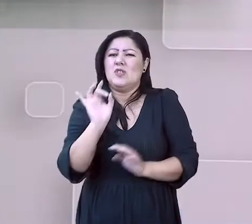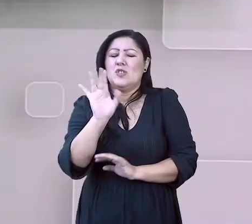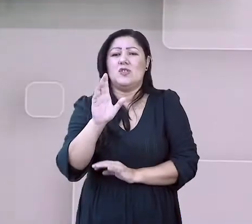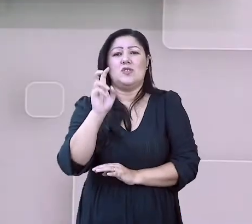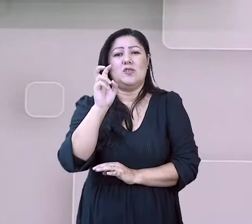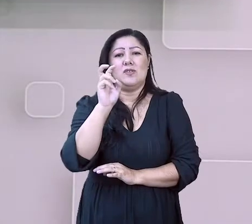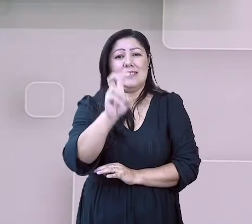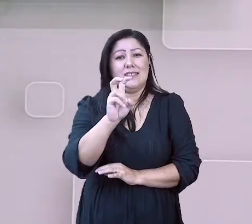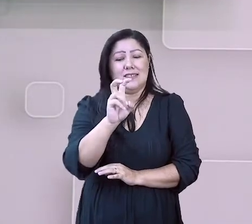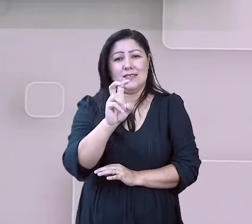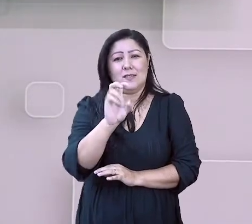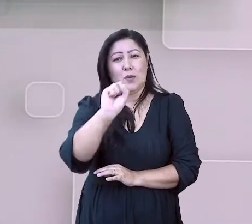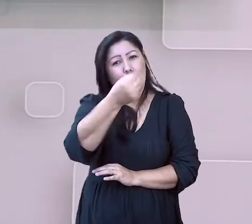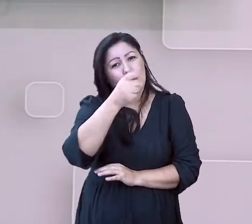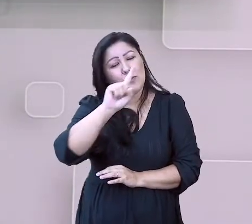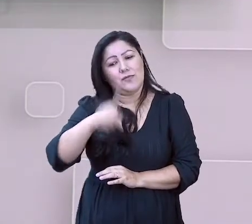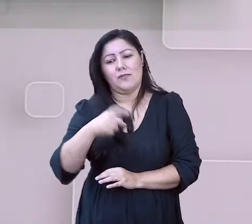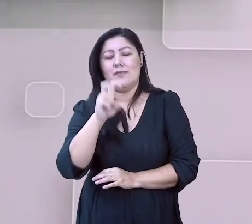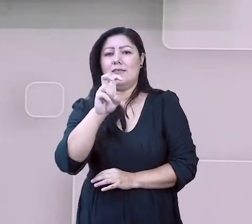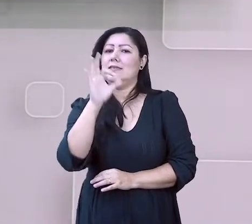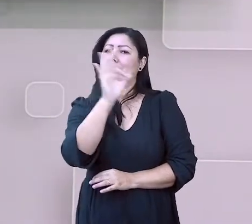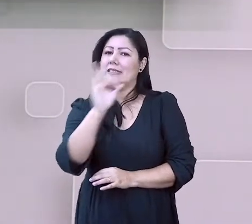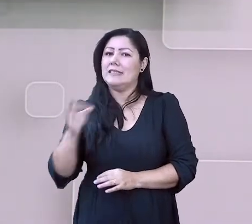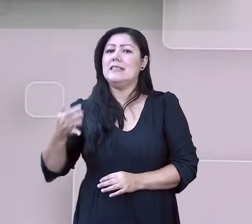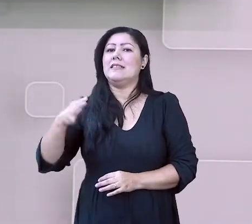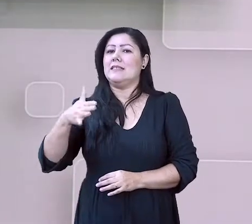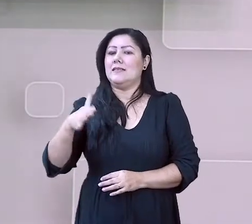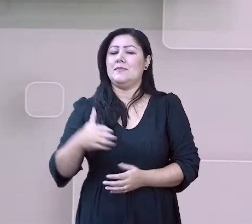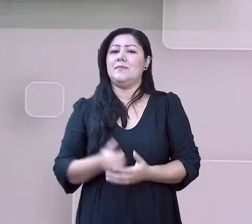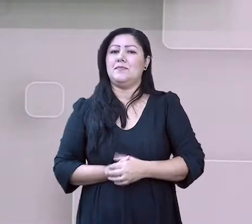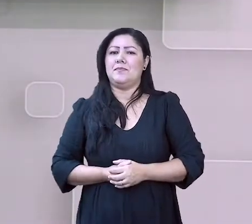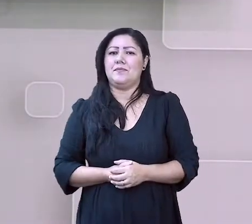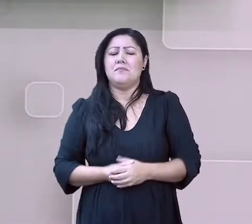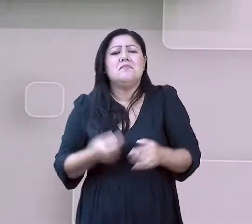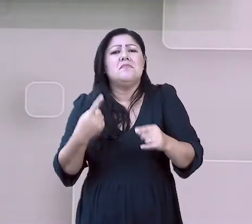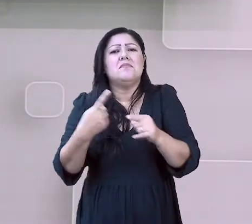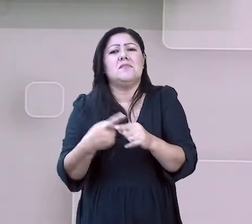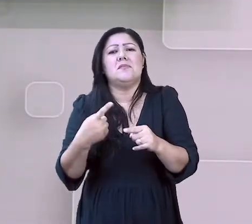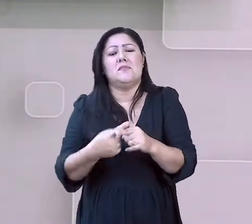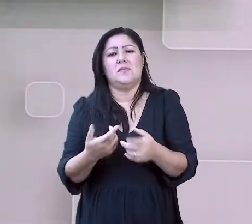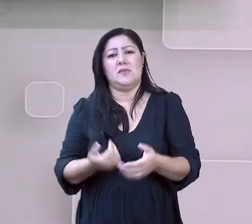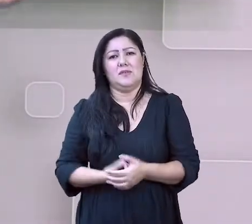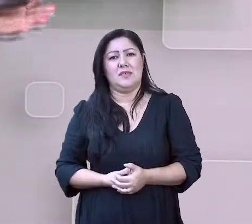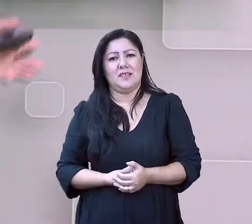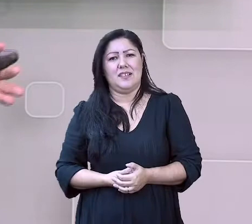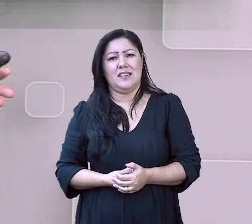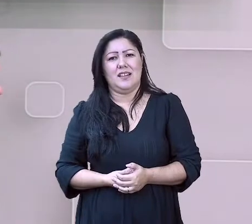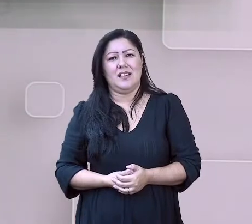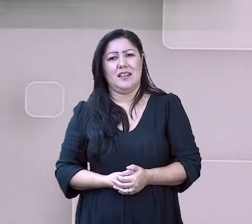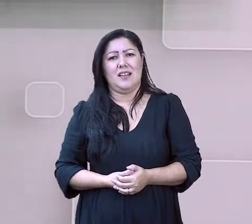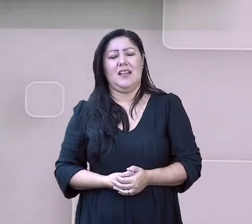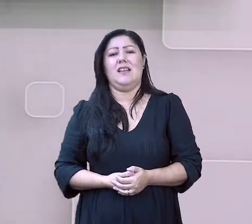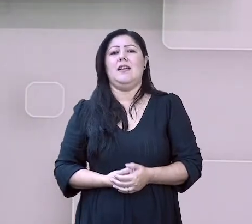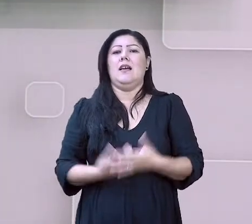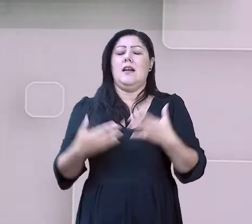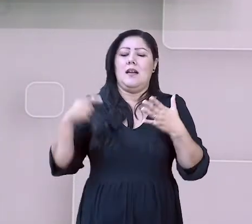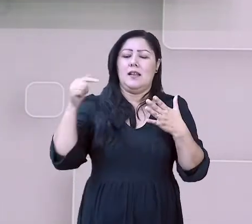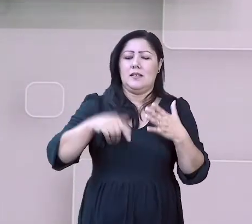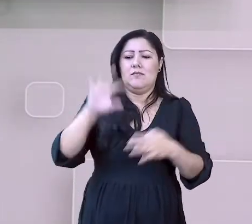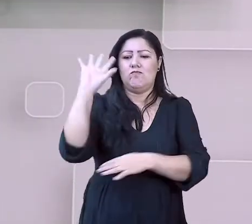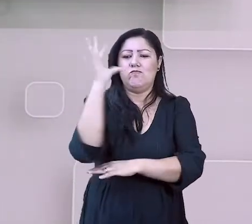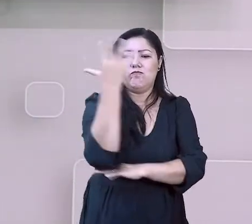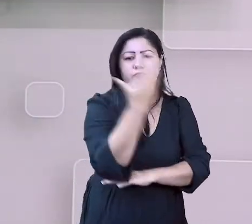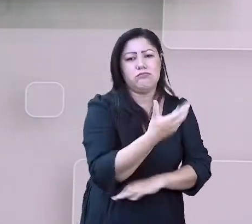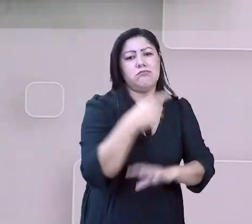8,5% aproximadamente. Então, por que, que tanto a Mata de Pinhais